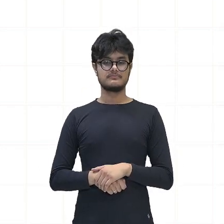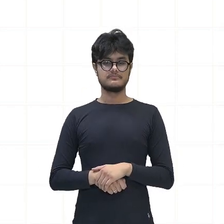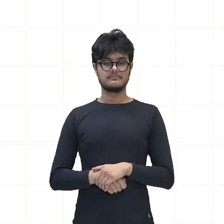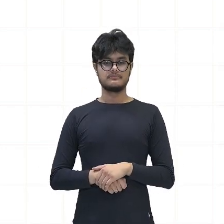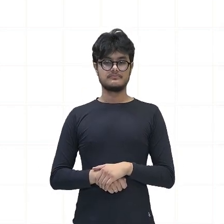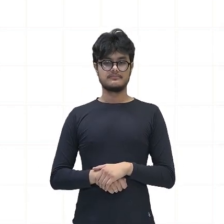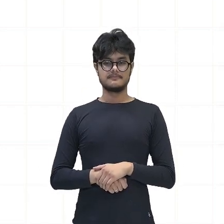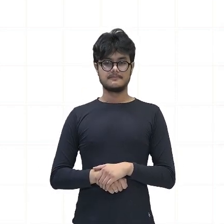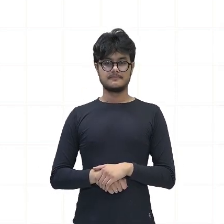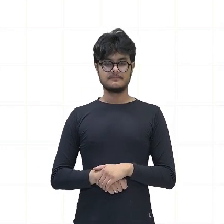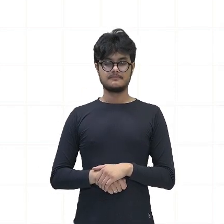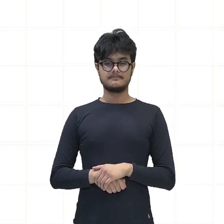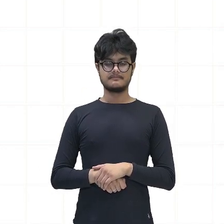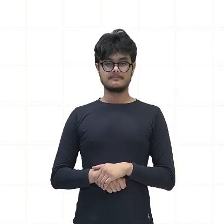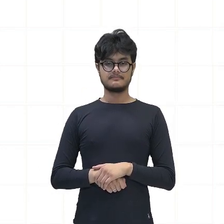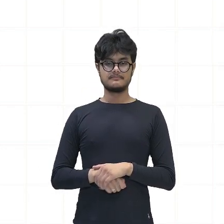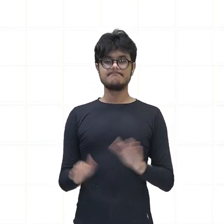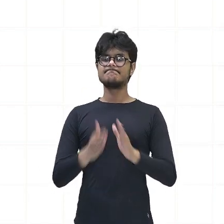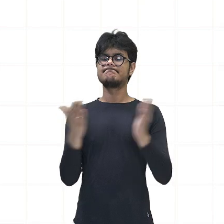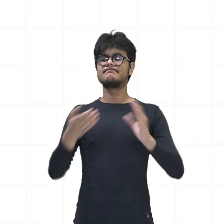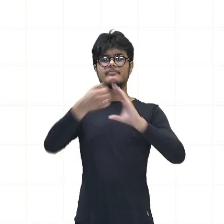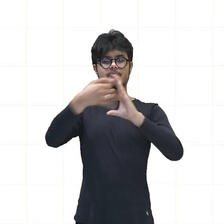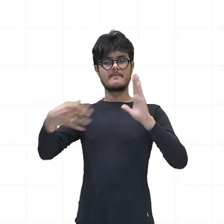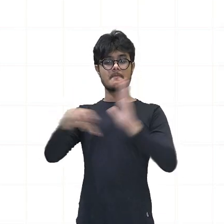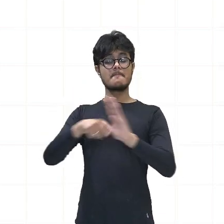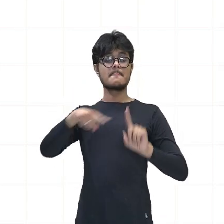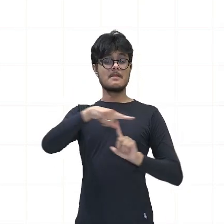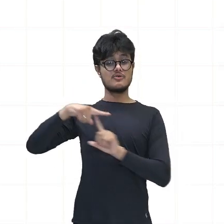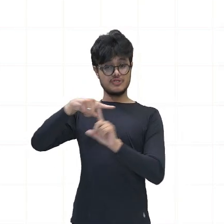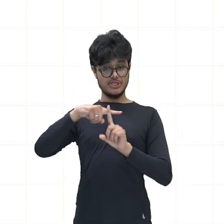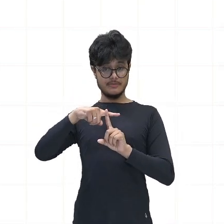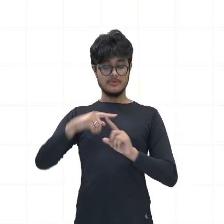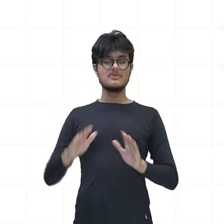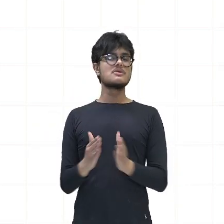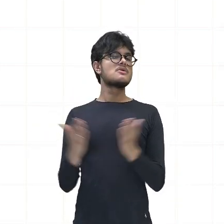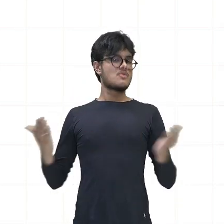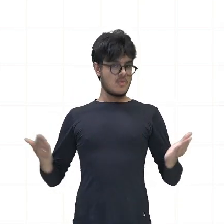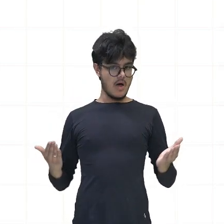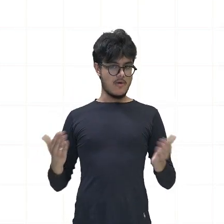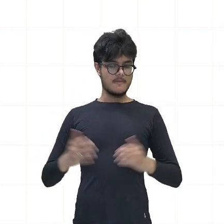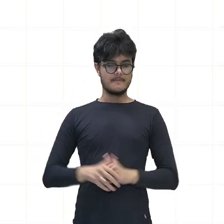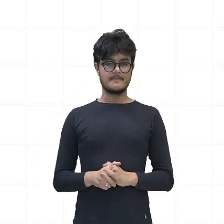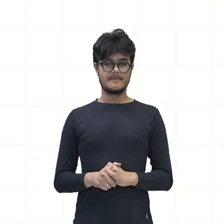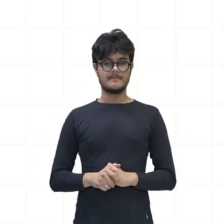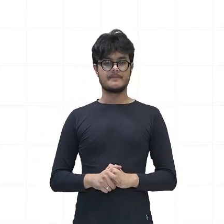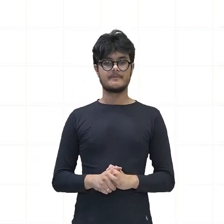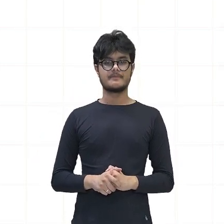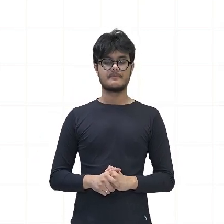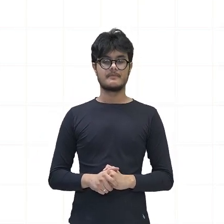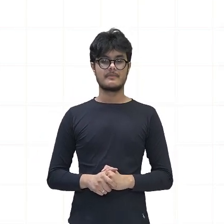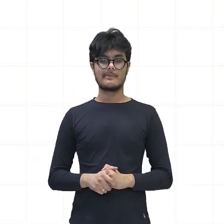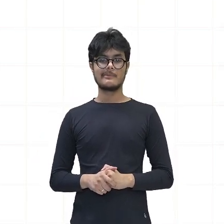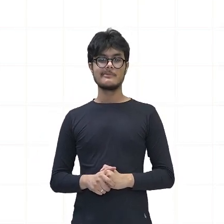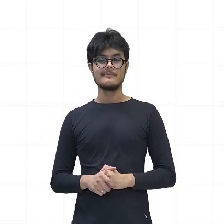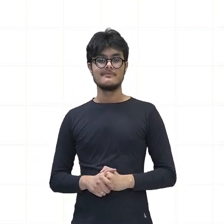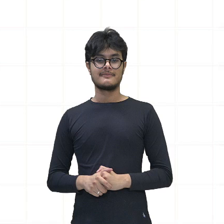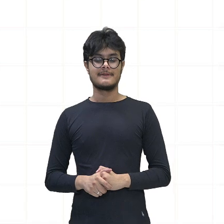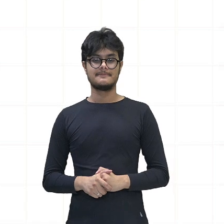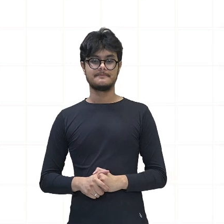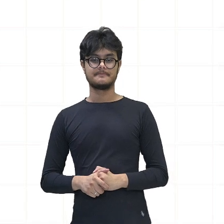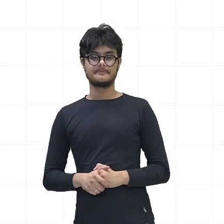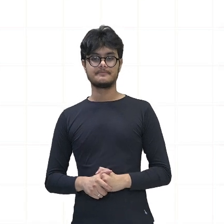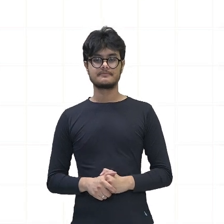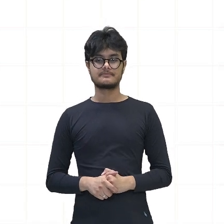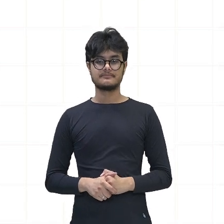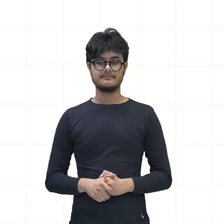um pouquinho aqui sobre as características da população de acordo com a cor ou raça, tá? De acordo com o censo